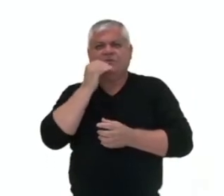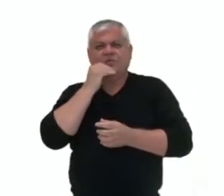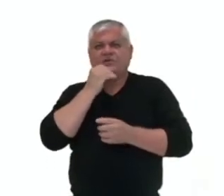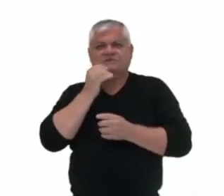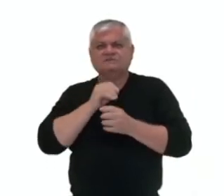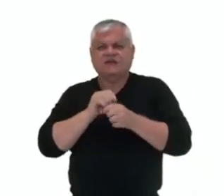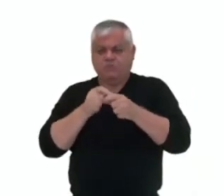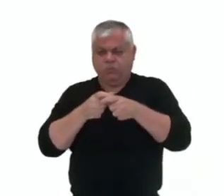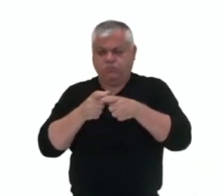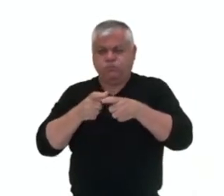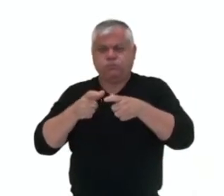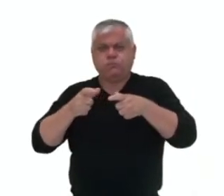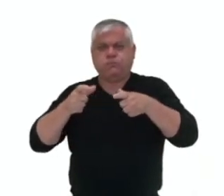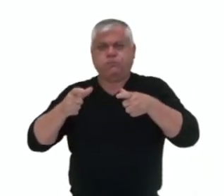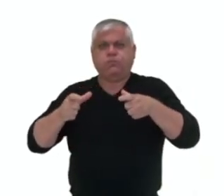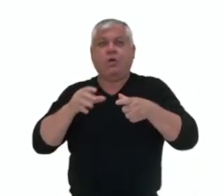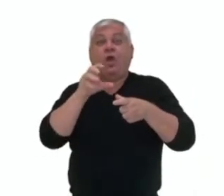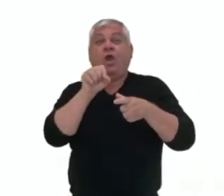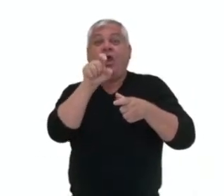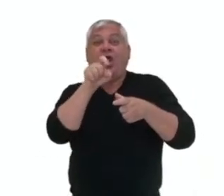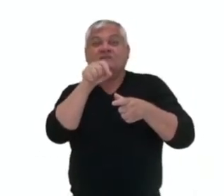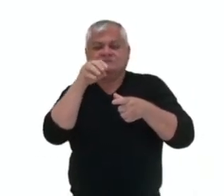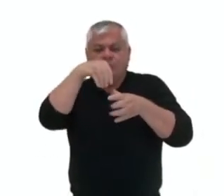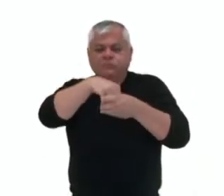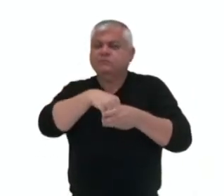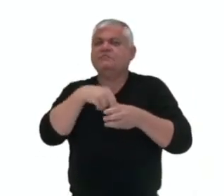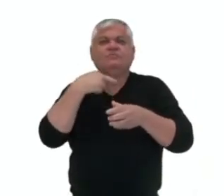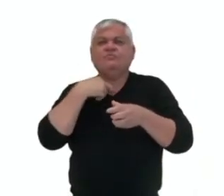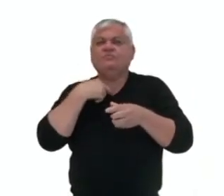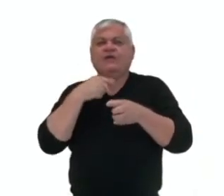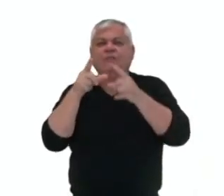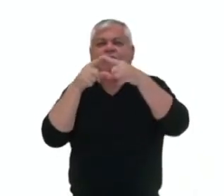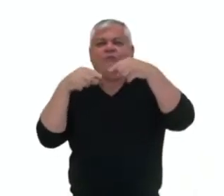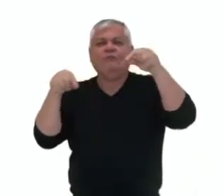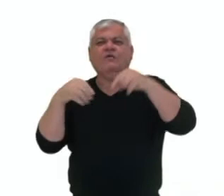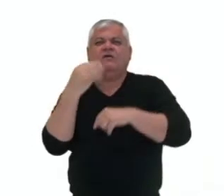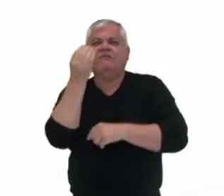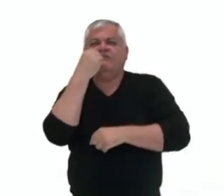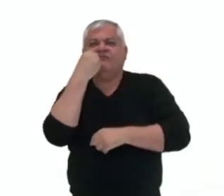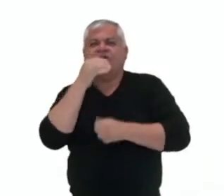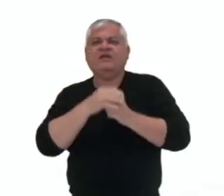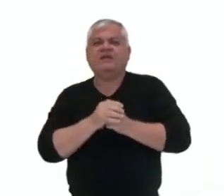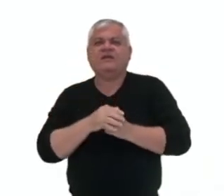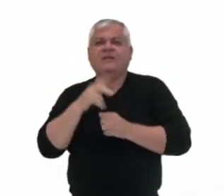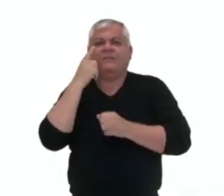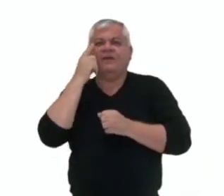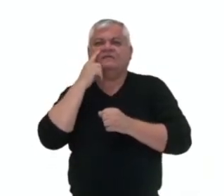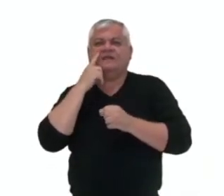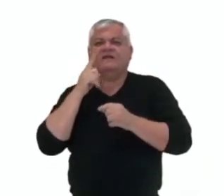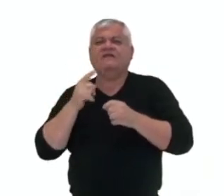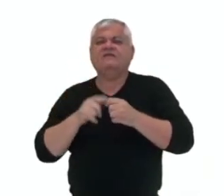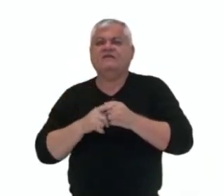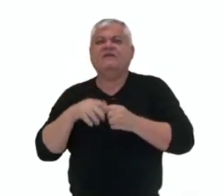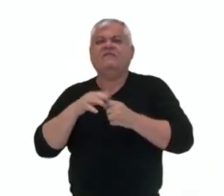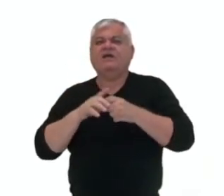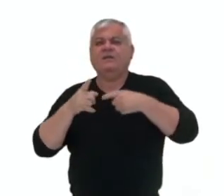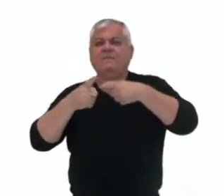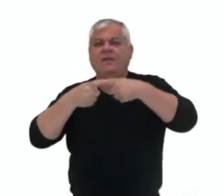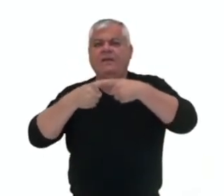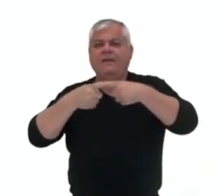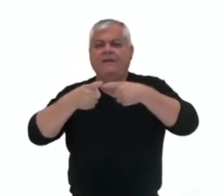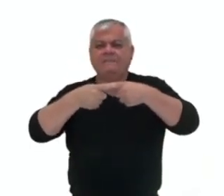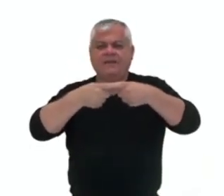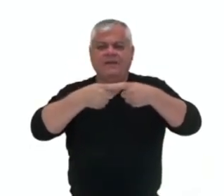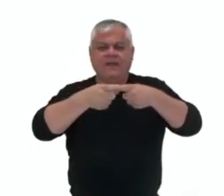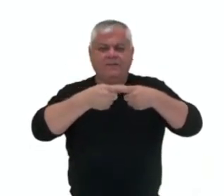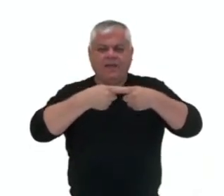grande quantidade de oxigênio e também ela pode fazer o que essa imagem que está mostrando, olha, ele acaba